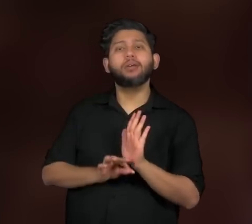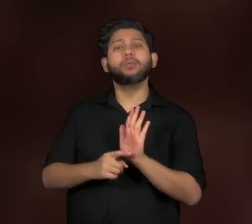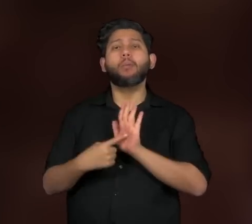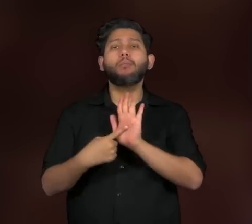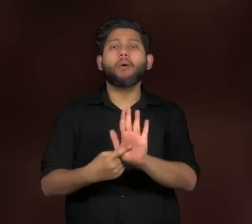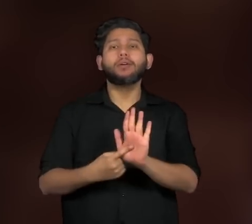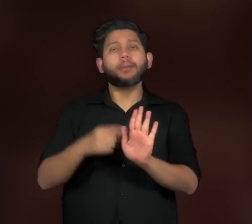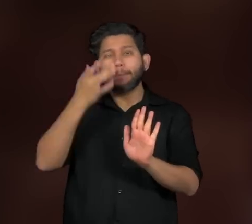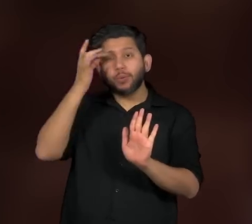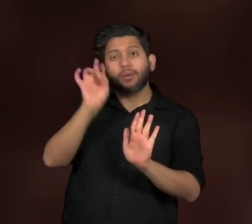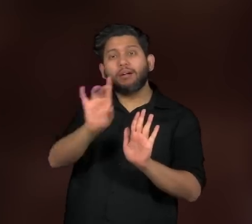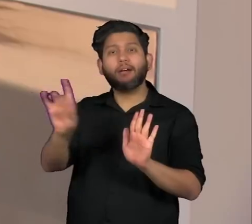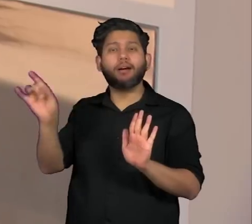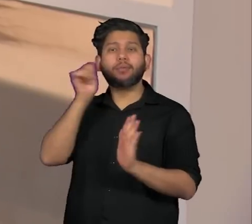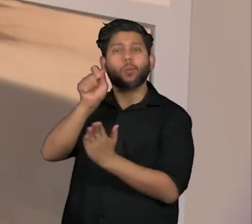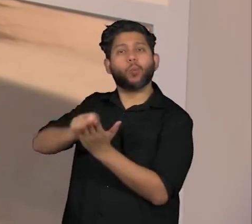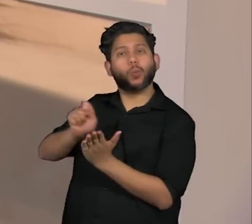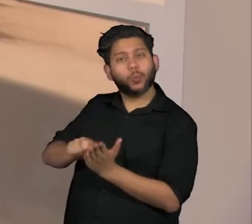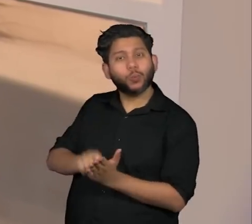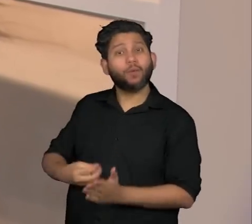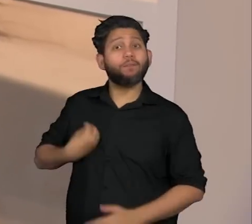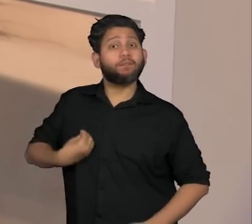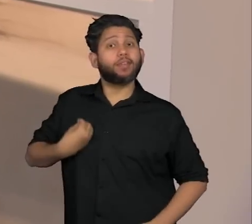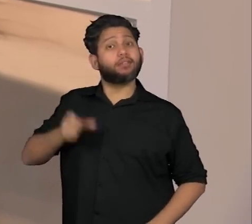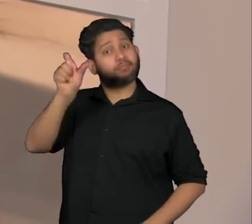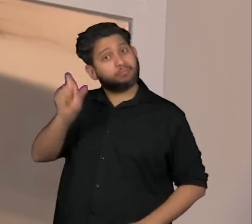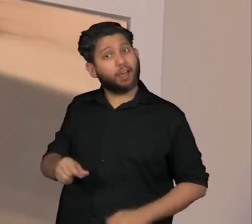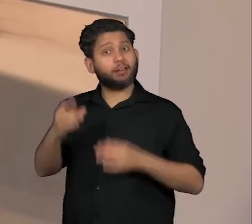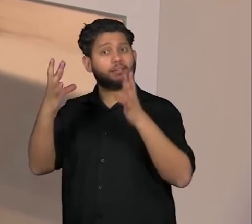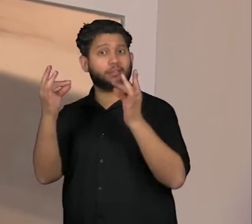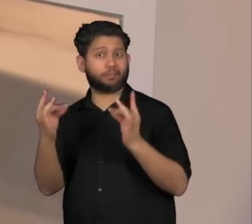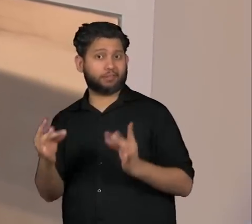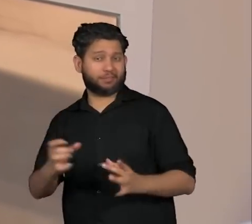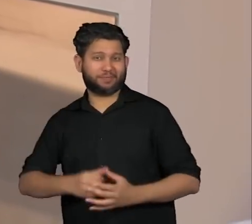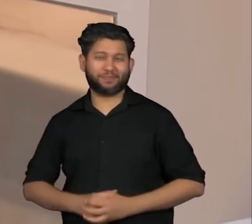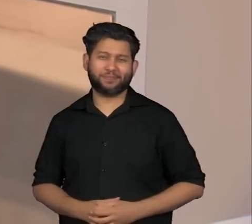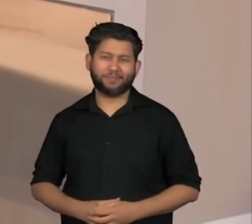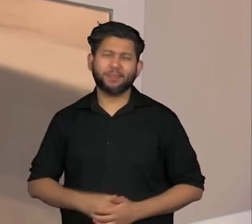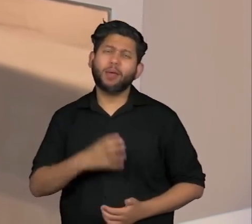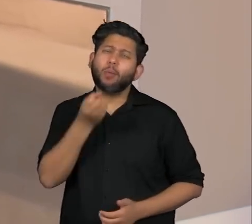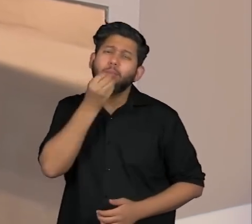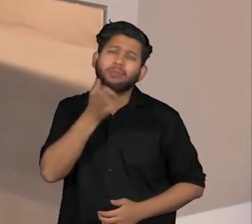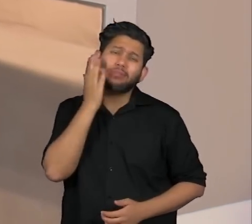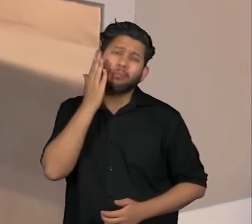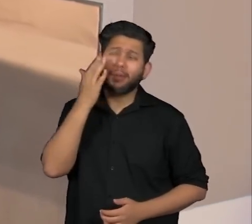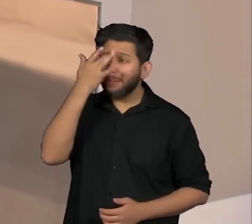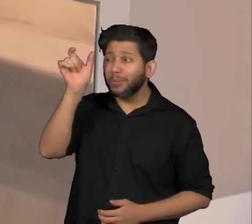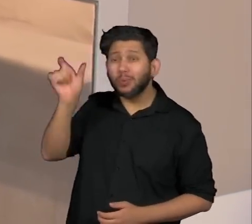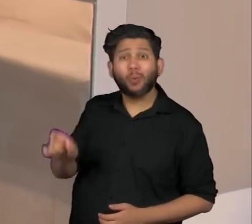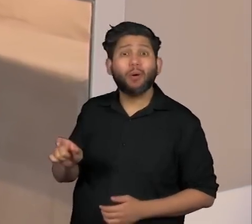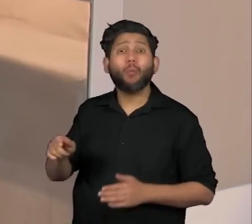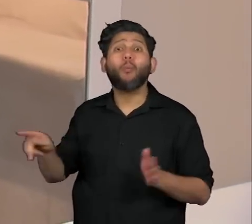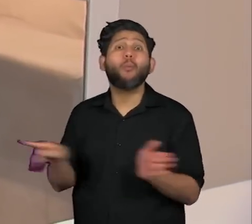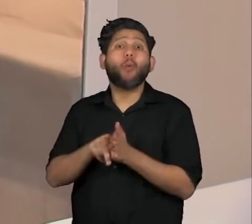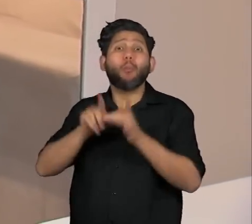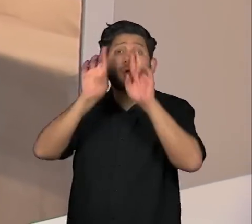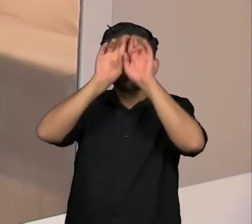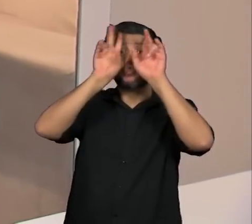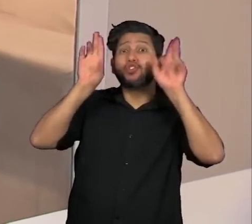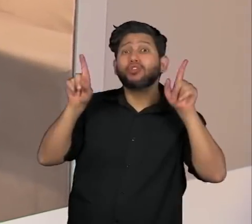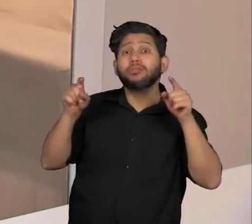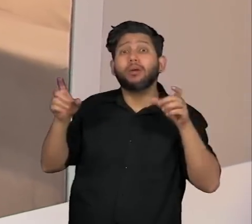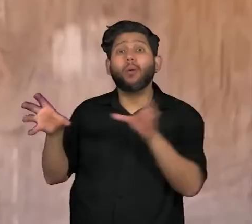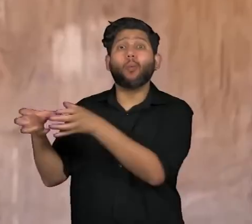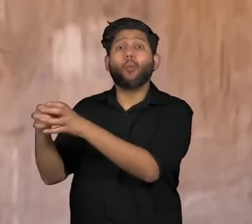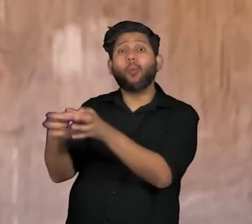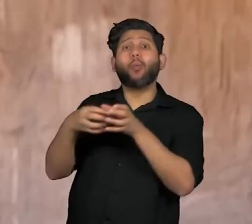cada autora. É muito importante que as pessoas entendam de que etnia aquela pessoa é, de que região ela é, para entender